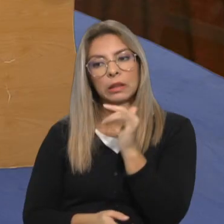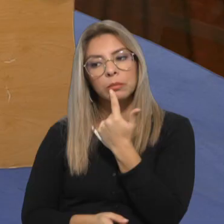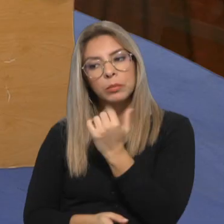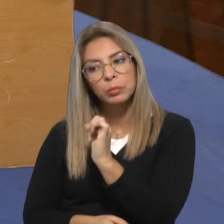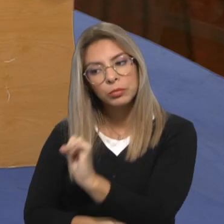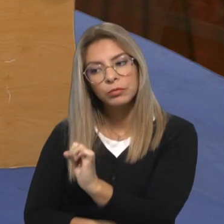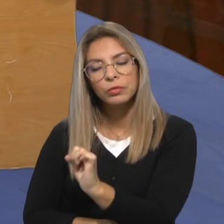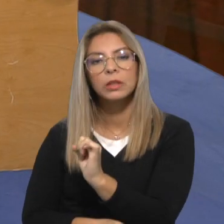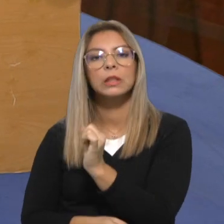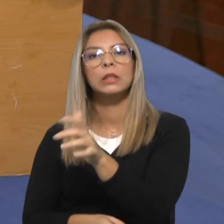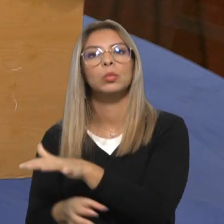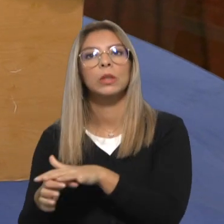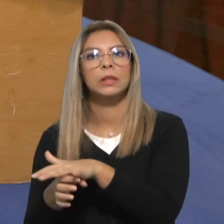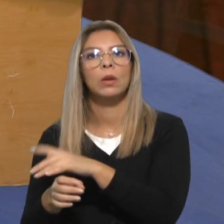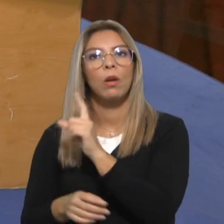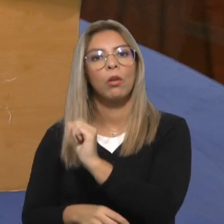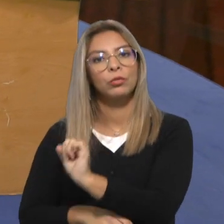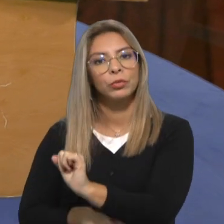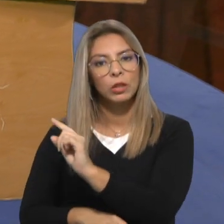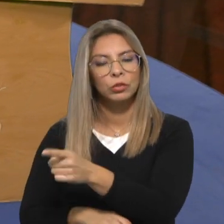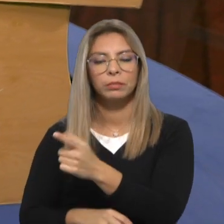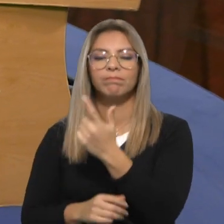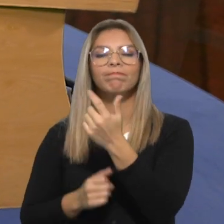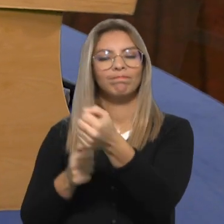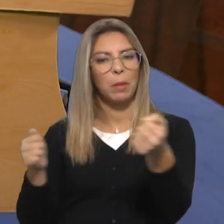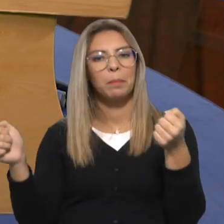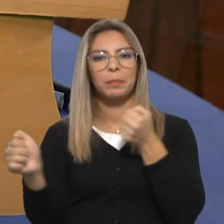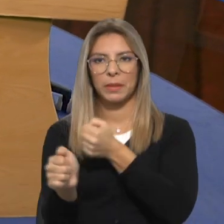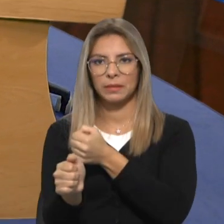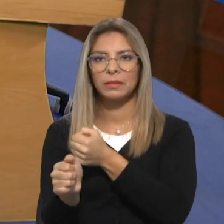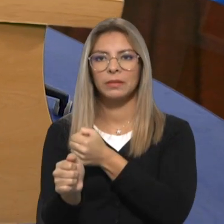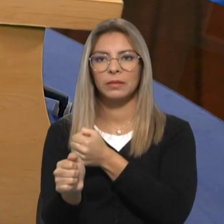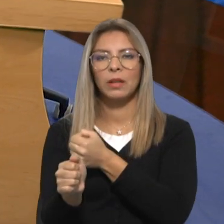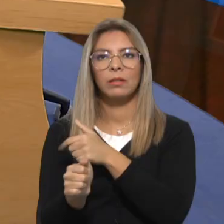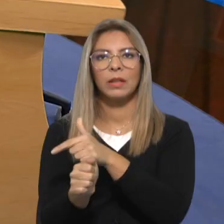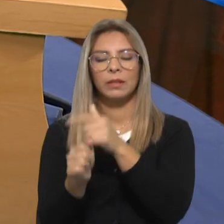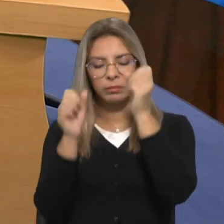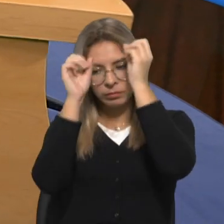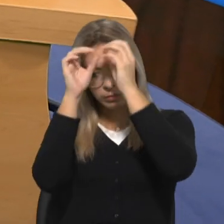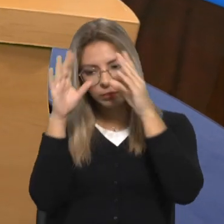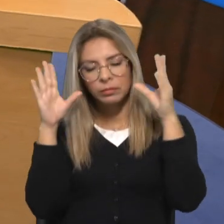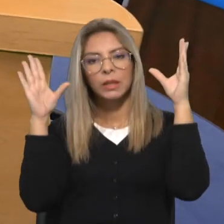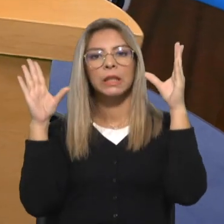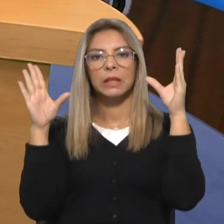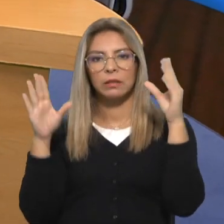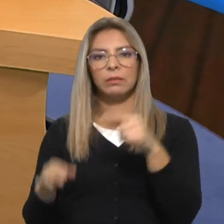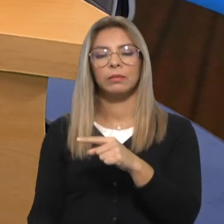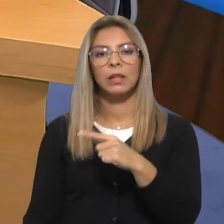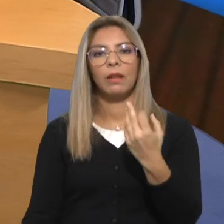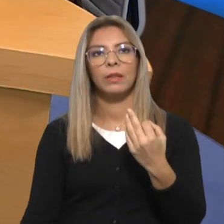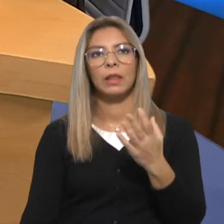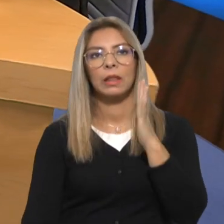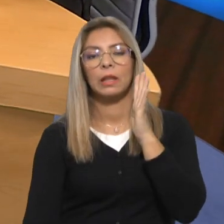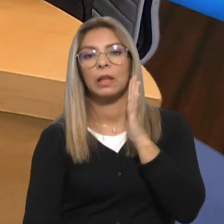Nós temos um método da empatia que chama-se dilucidação, um nome complexo. Mas é o